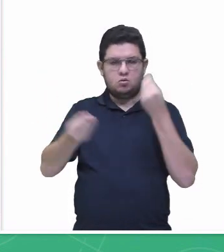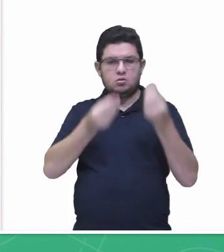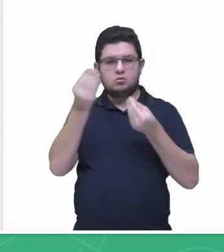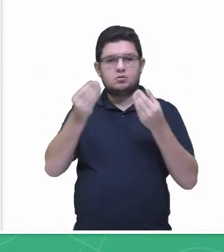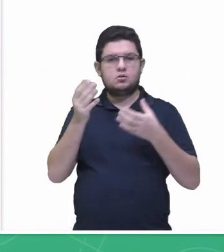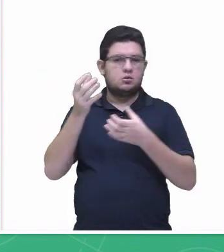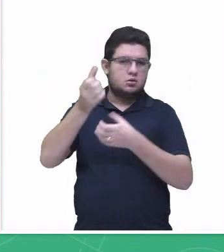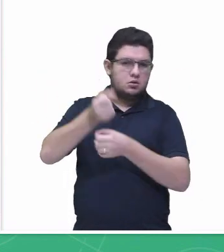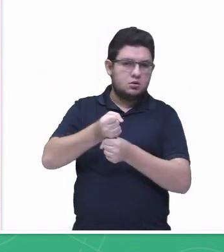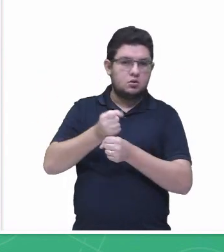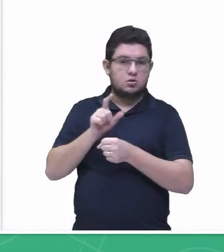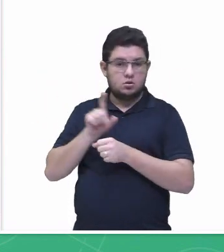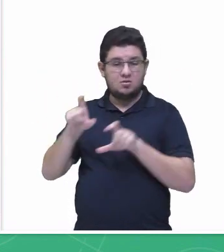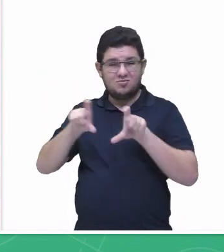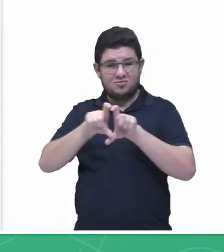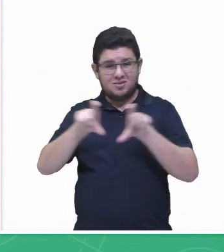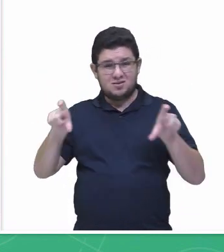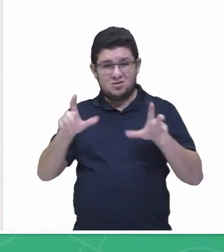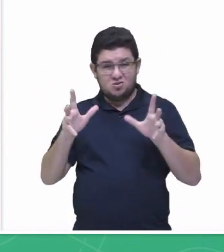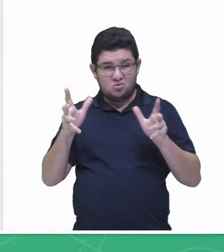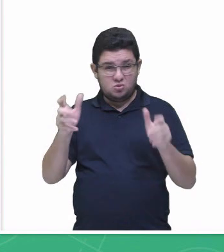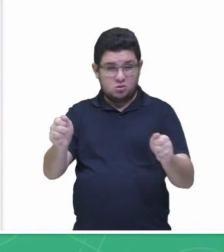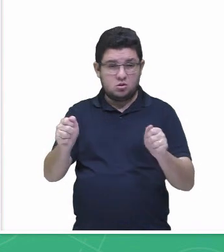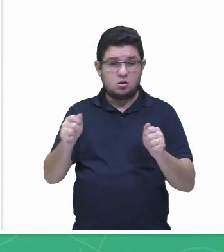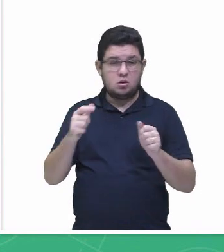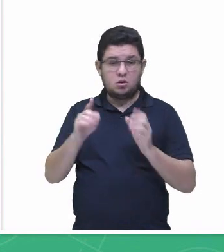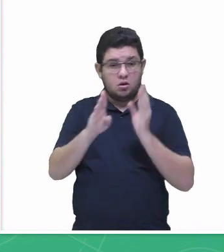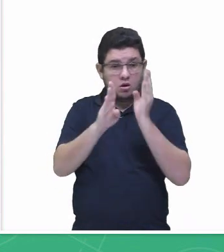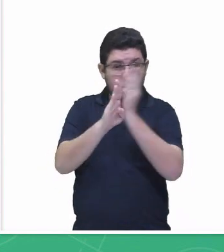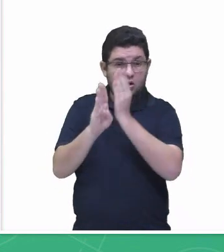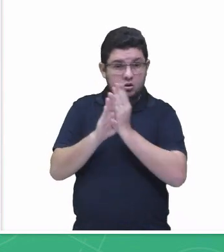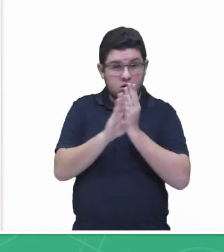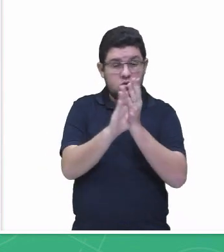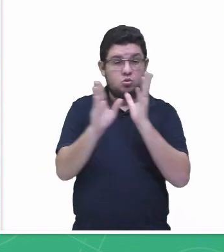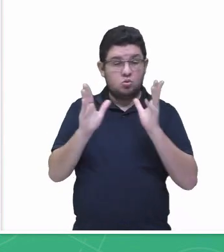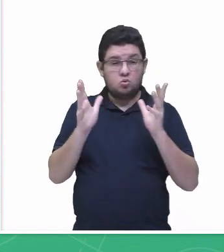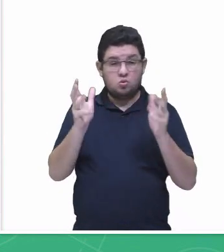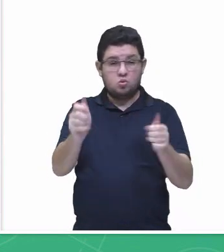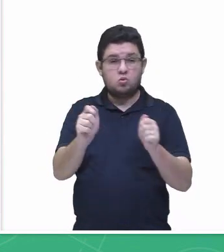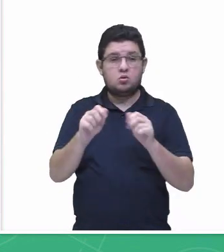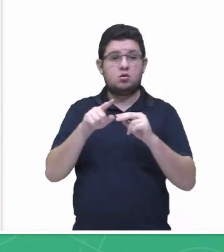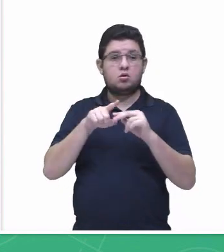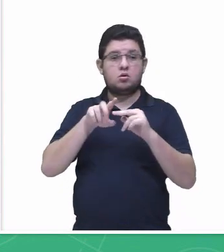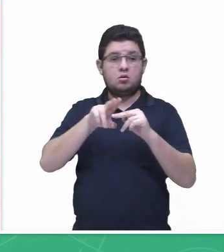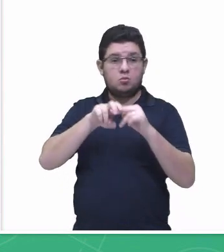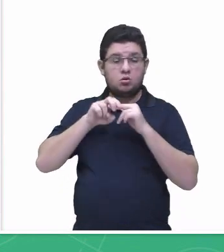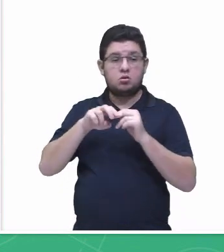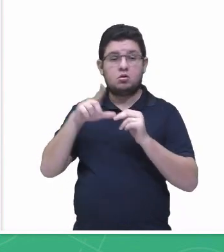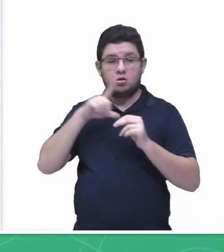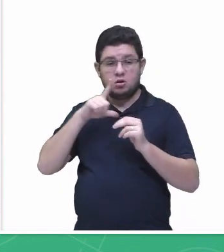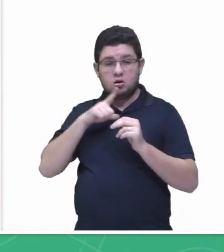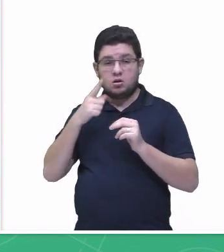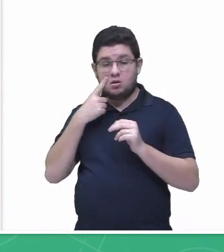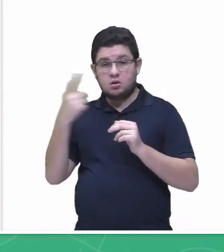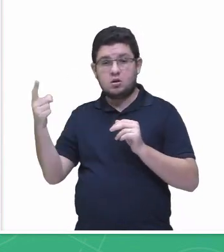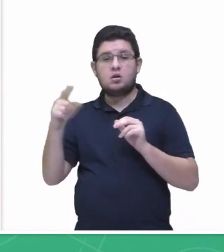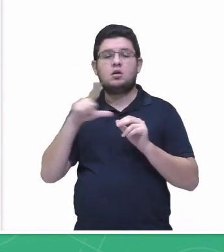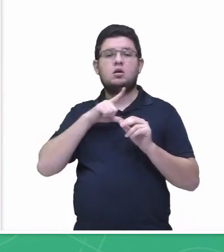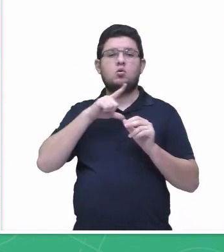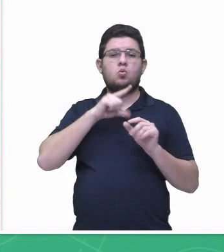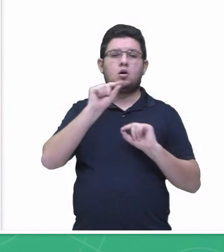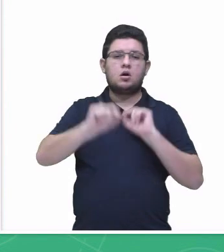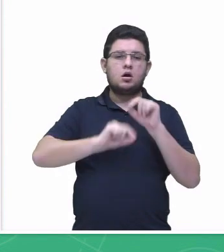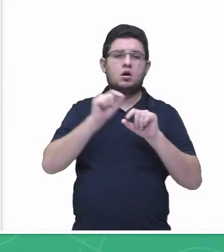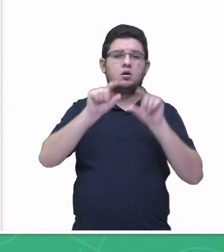resolver toda essa matriz, encontrar todos os elementos dela, sendo que ela possui 5 linhas e 4